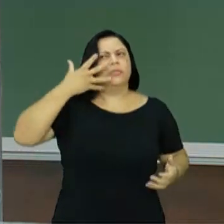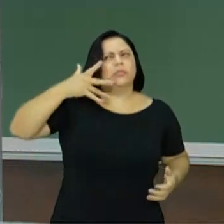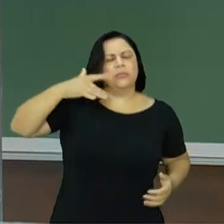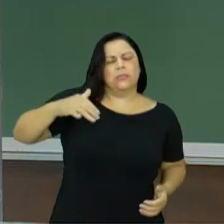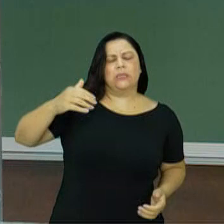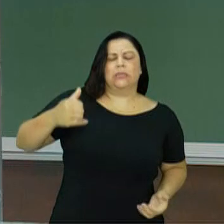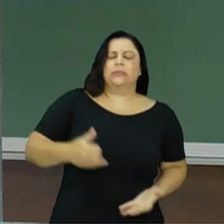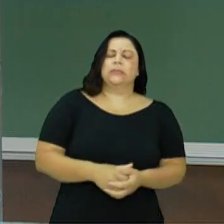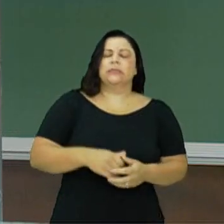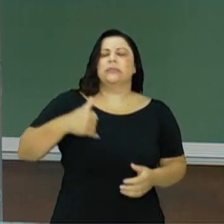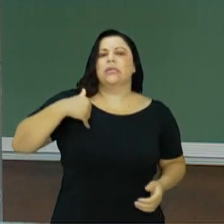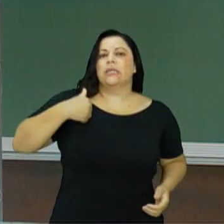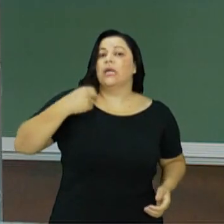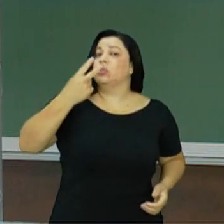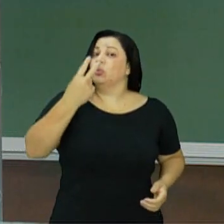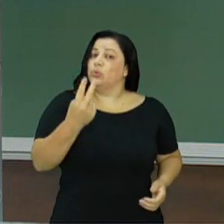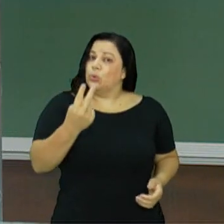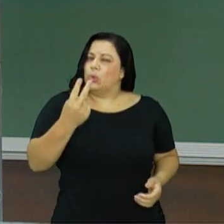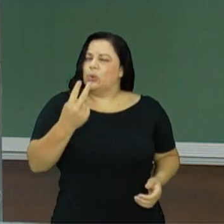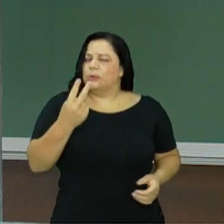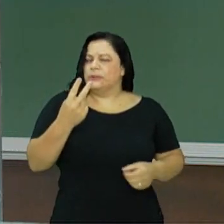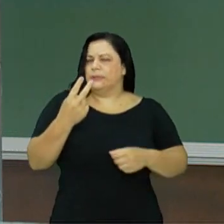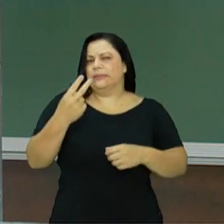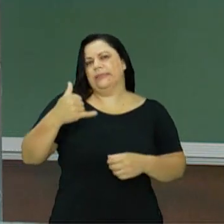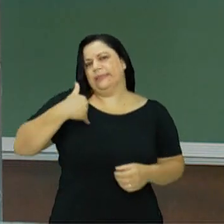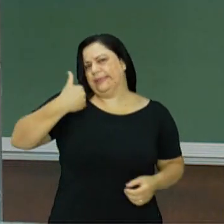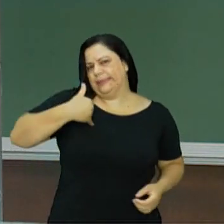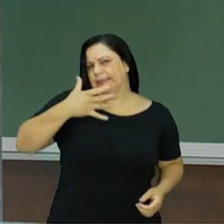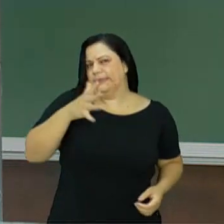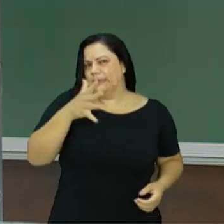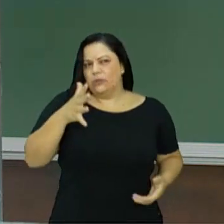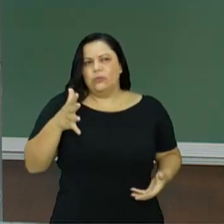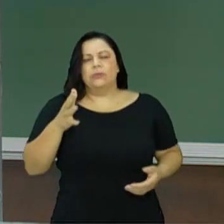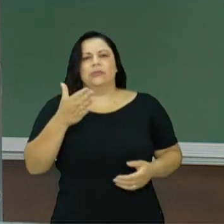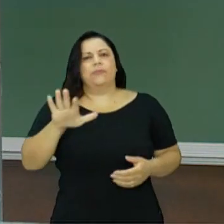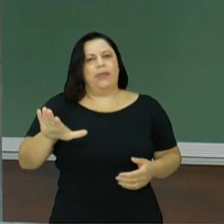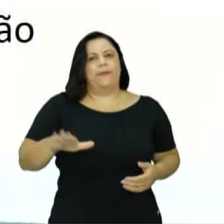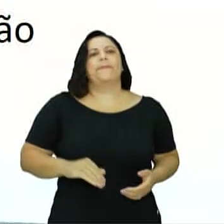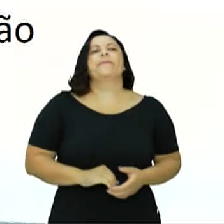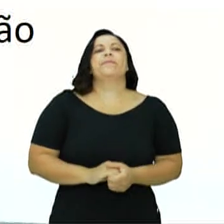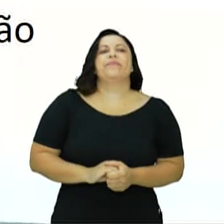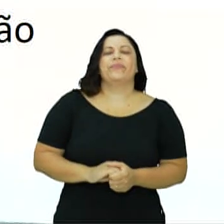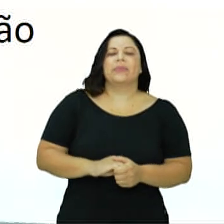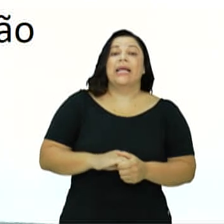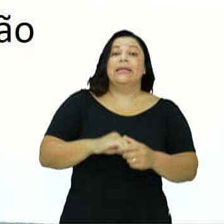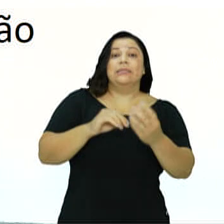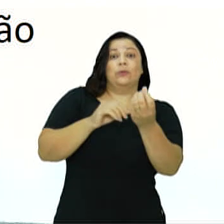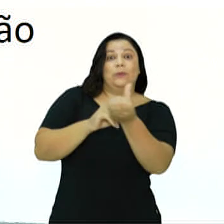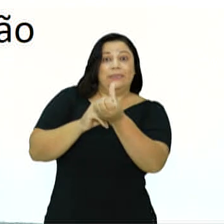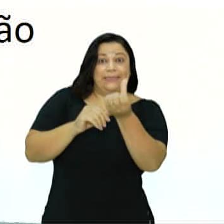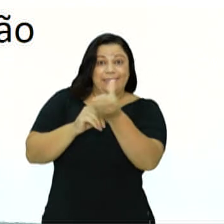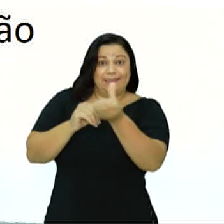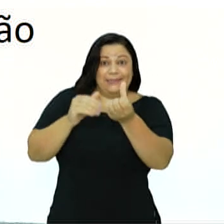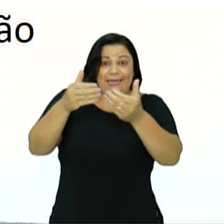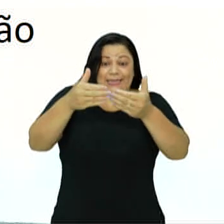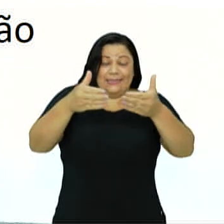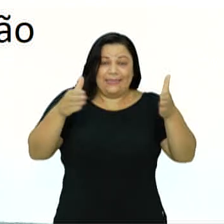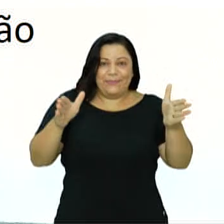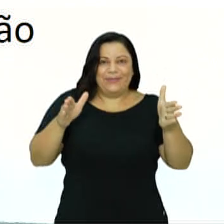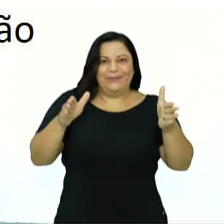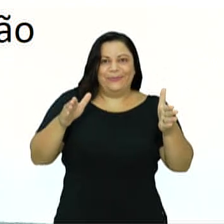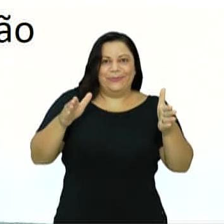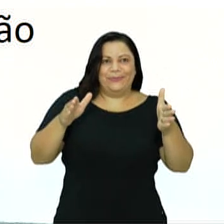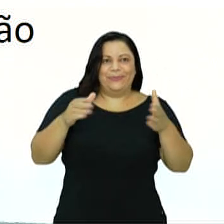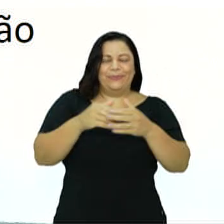2 anos e meio, se fecha totalmente. Na verdade, são 6 pequenas aberturas, 2 superiores e 4 laterais.